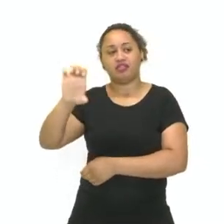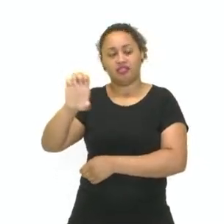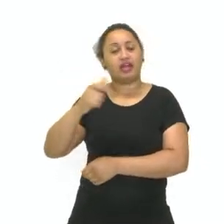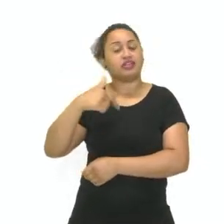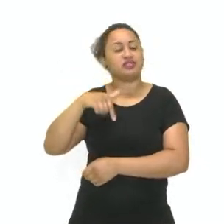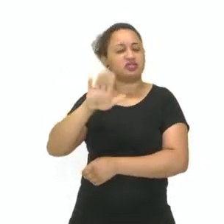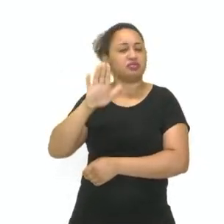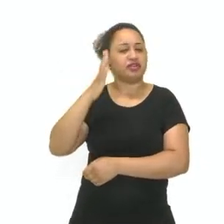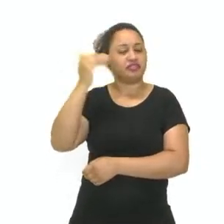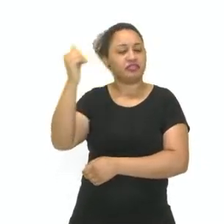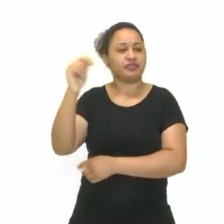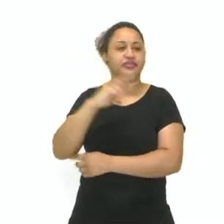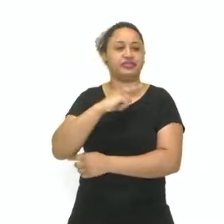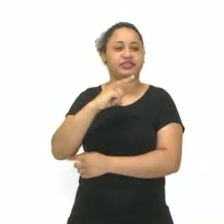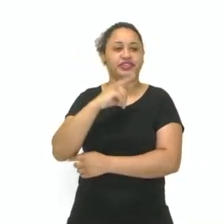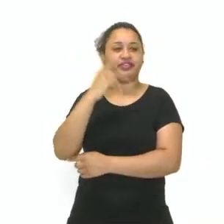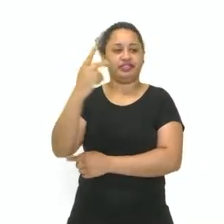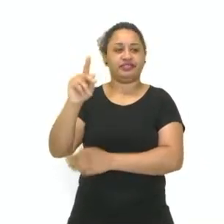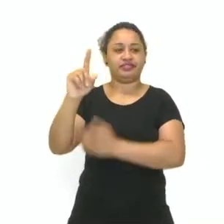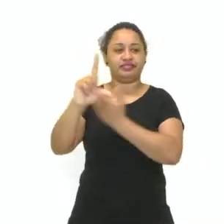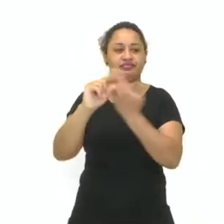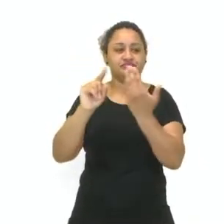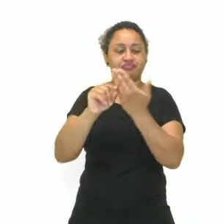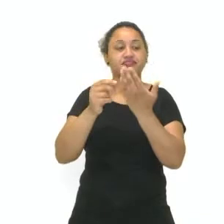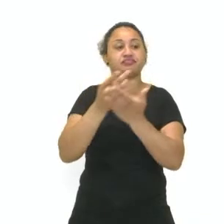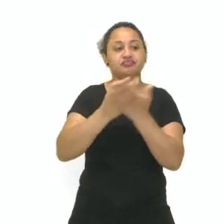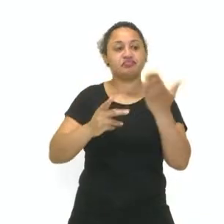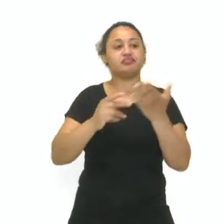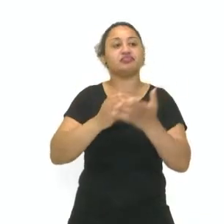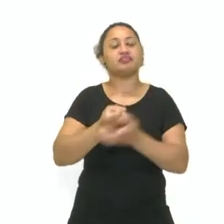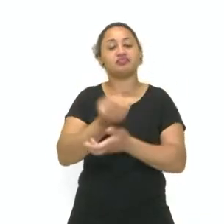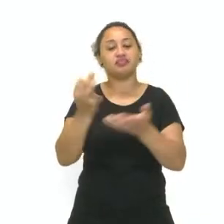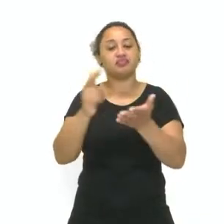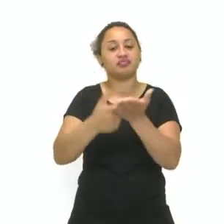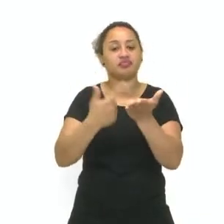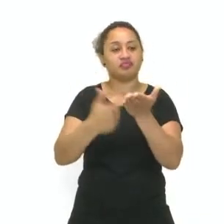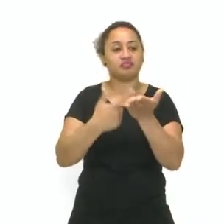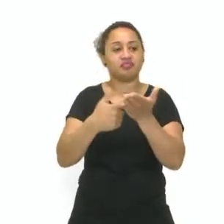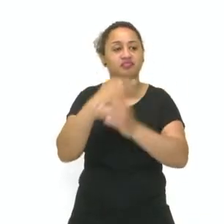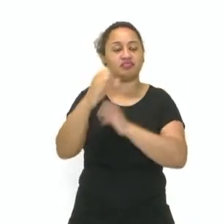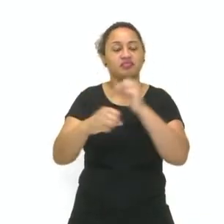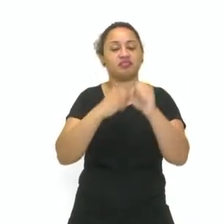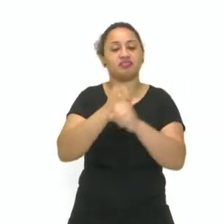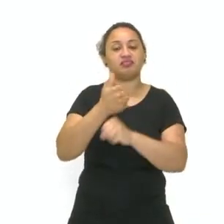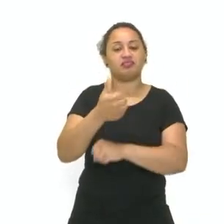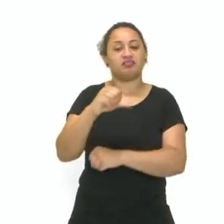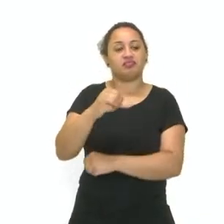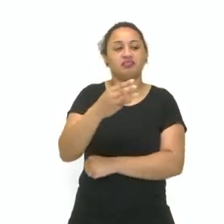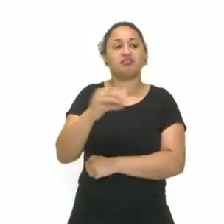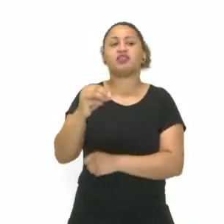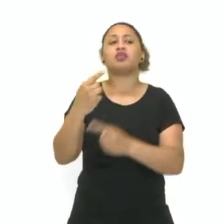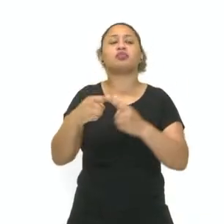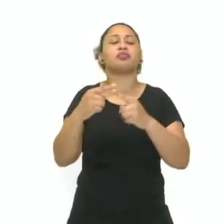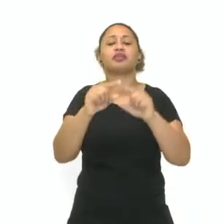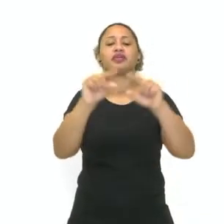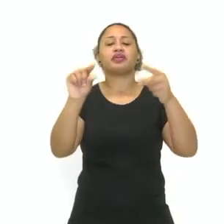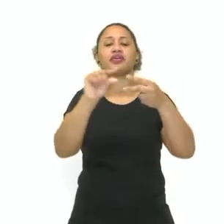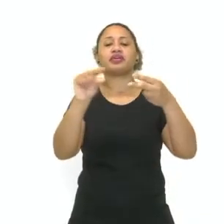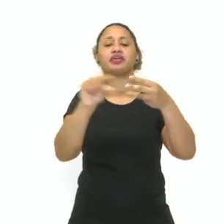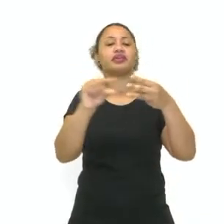né? Publicado em alguma poesia em 1930. Por que estes versos são citados no